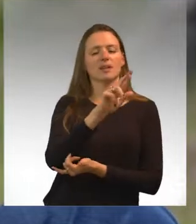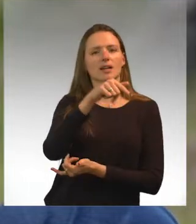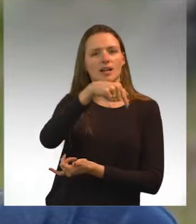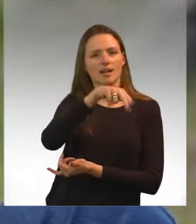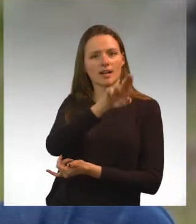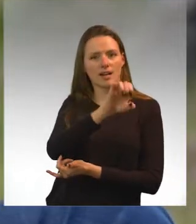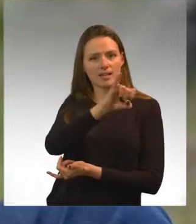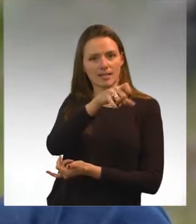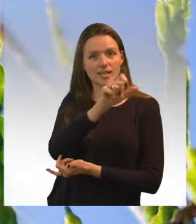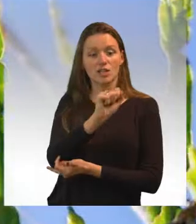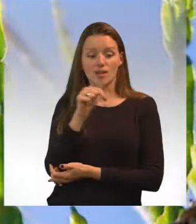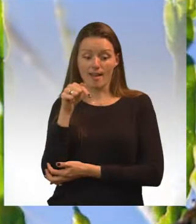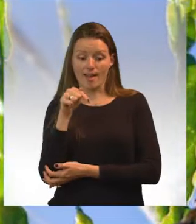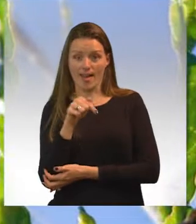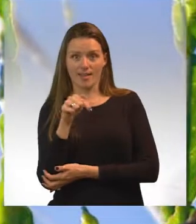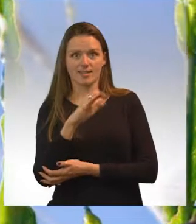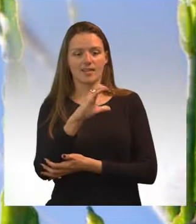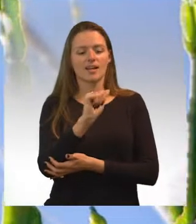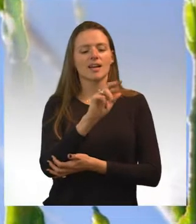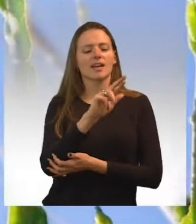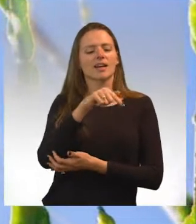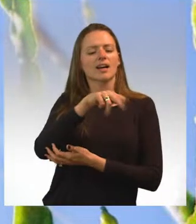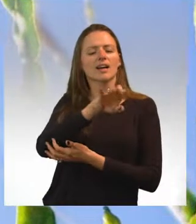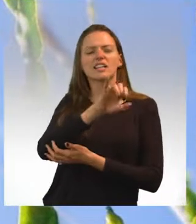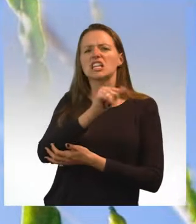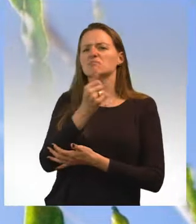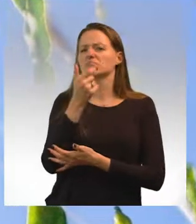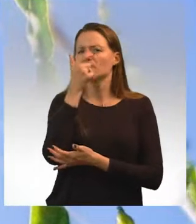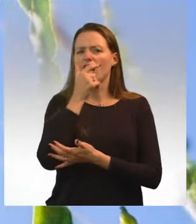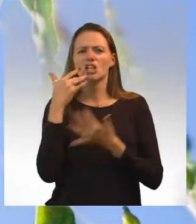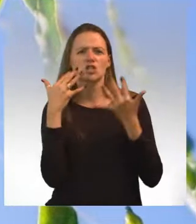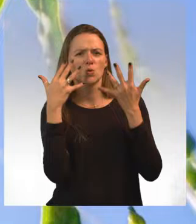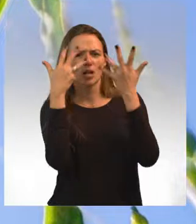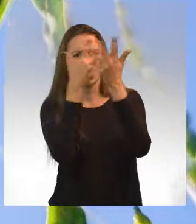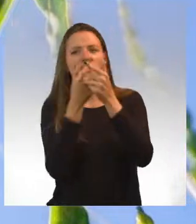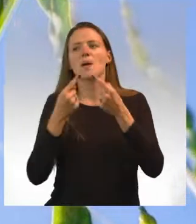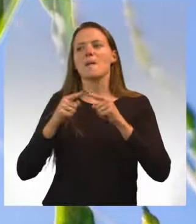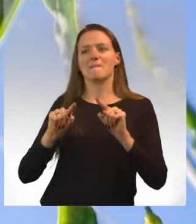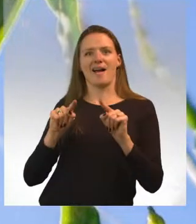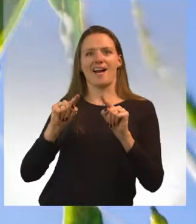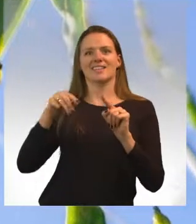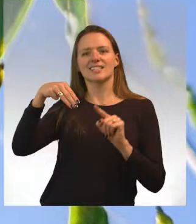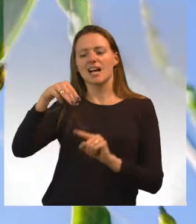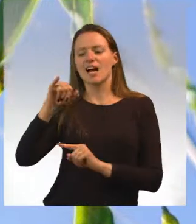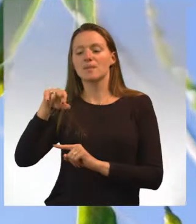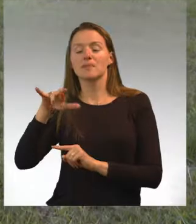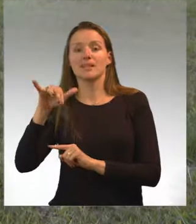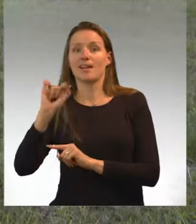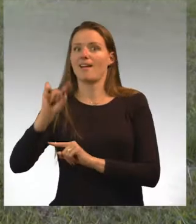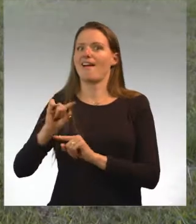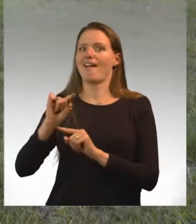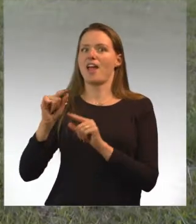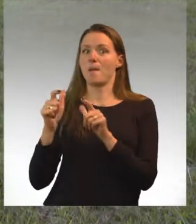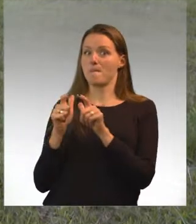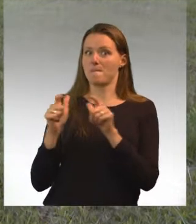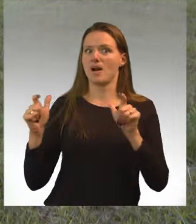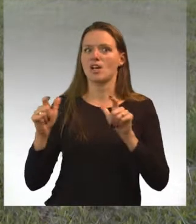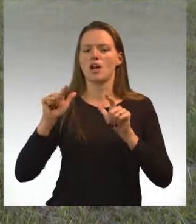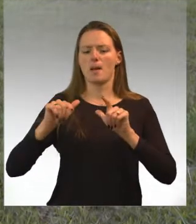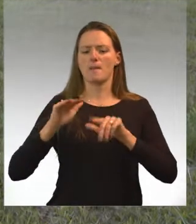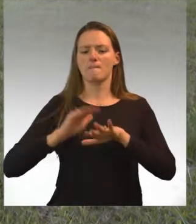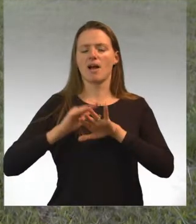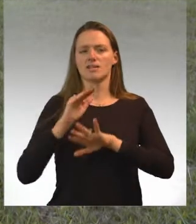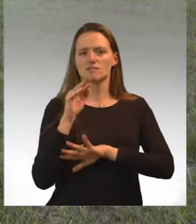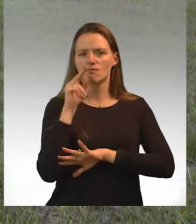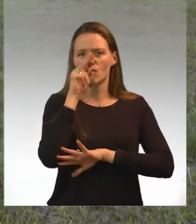Essa carqueja aqui, acho ela linda, mas a mineira é maior, e eu vi aqui também é maior, é mais robusta.